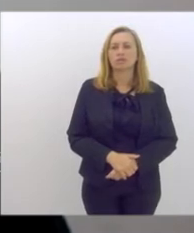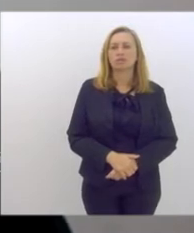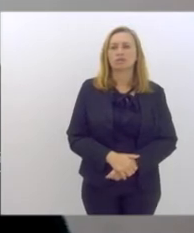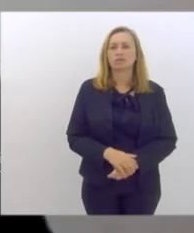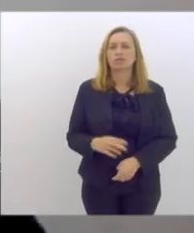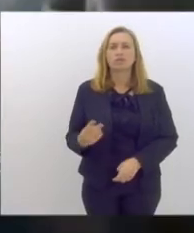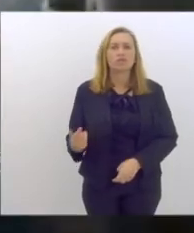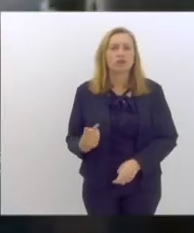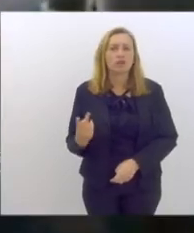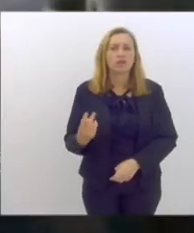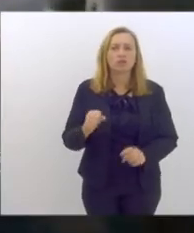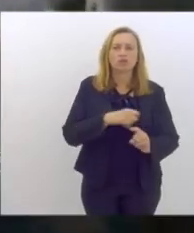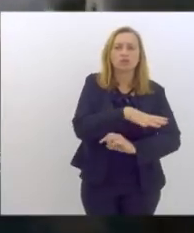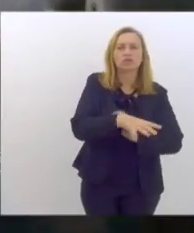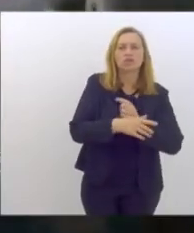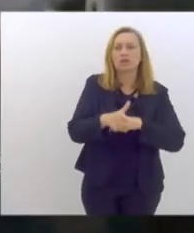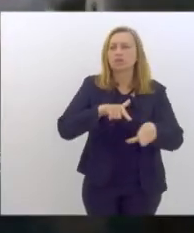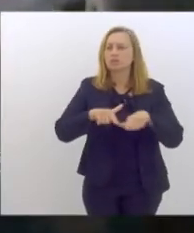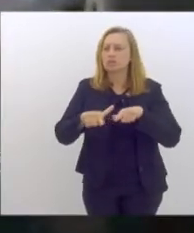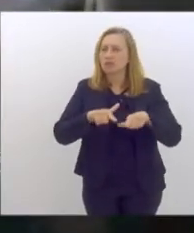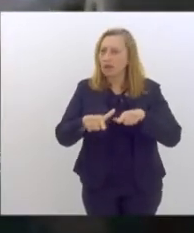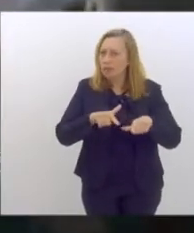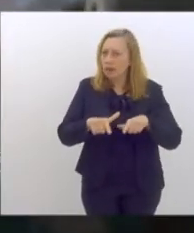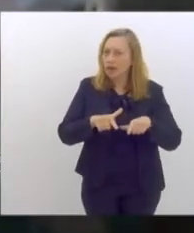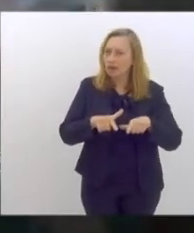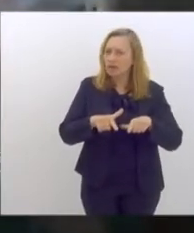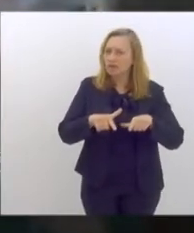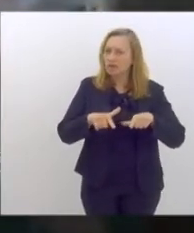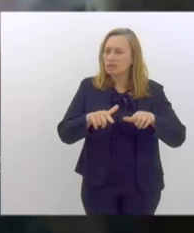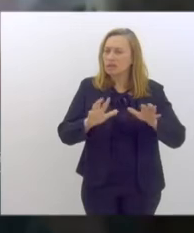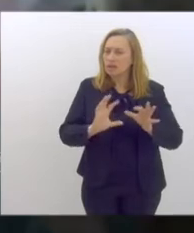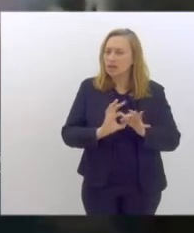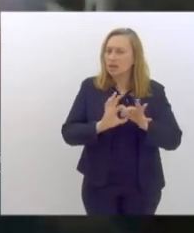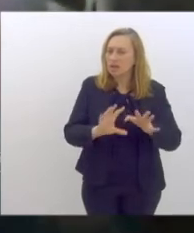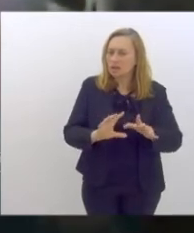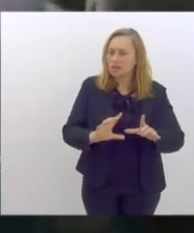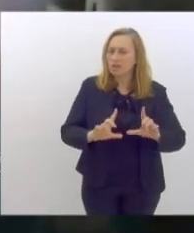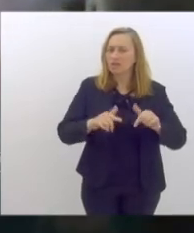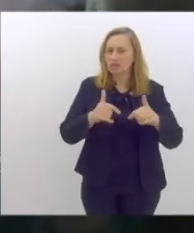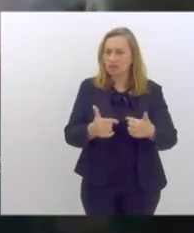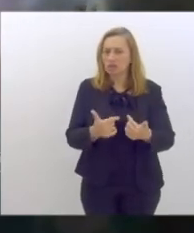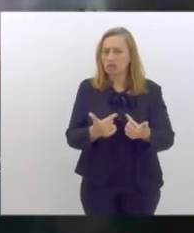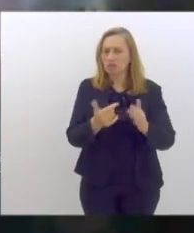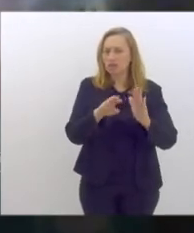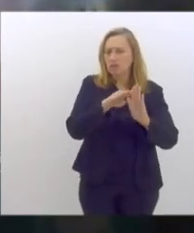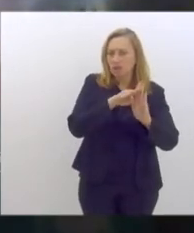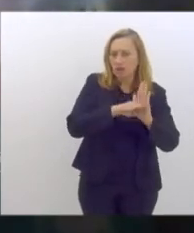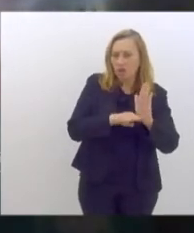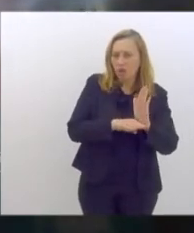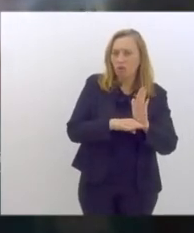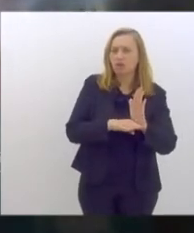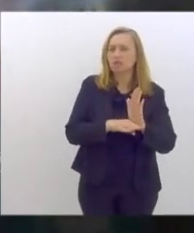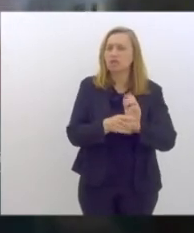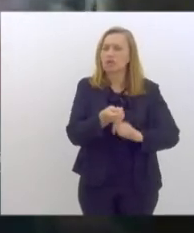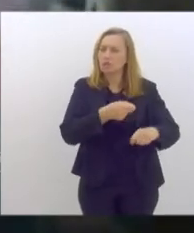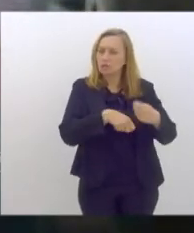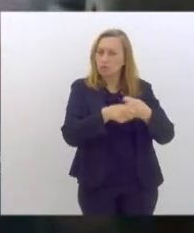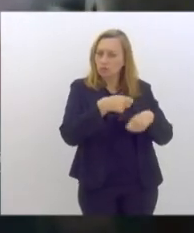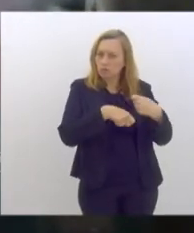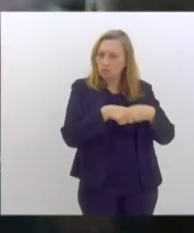valores sociais do trabalho da região e da livre iniciativa a ordem econômica